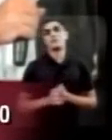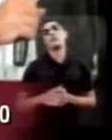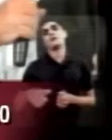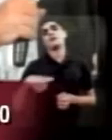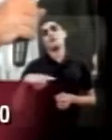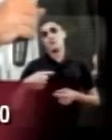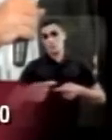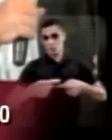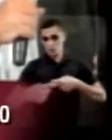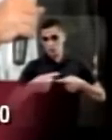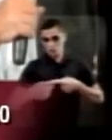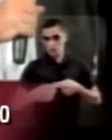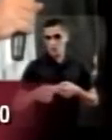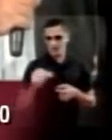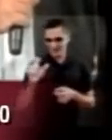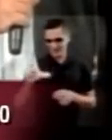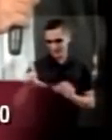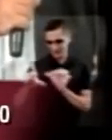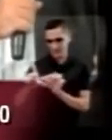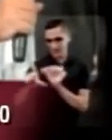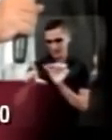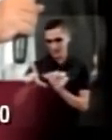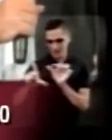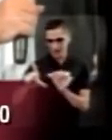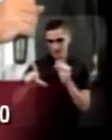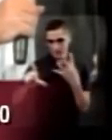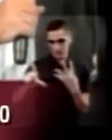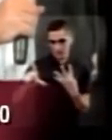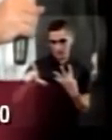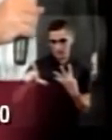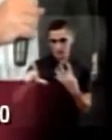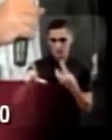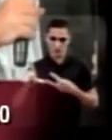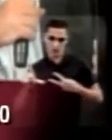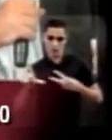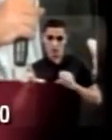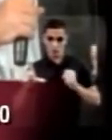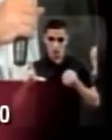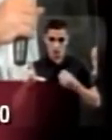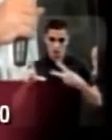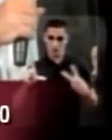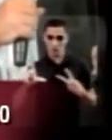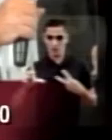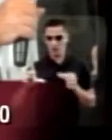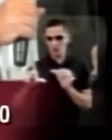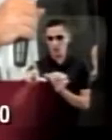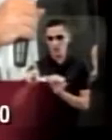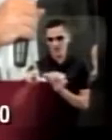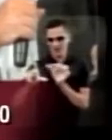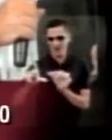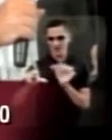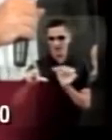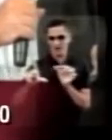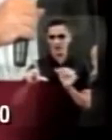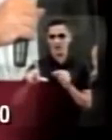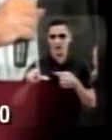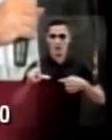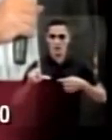tivemos na semana 42 82, na semana 43